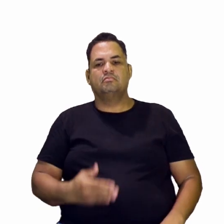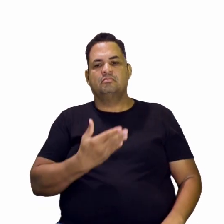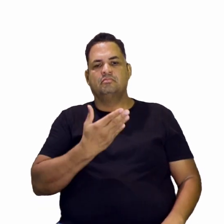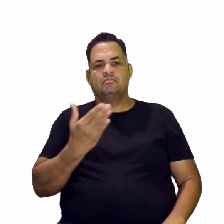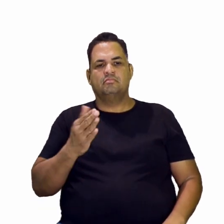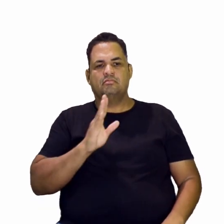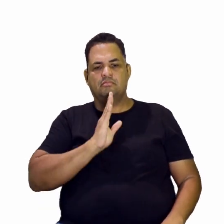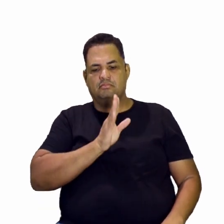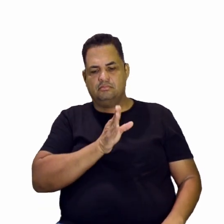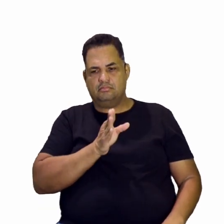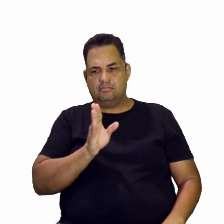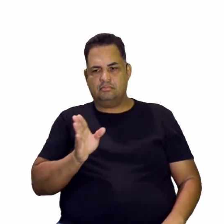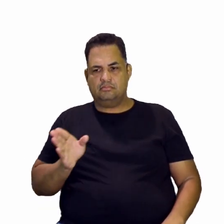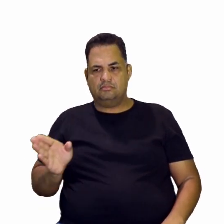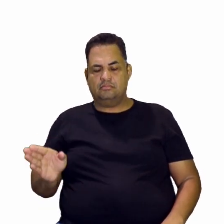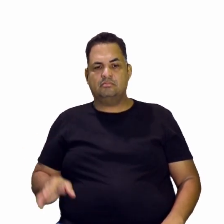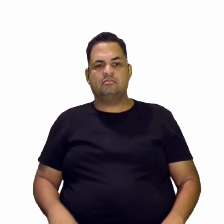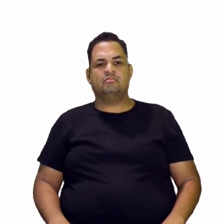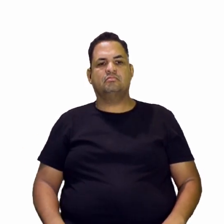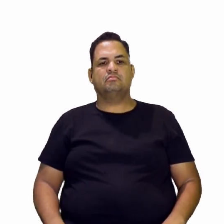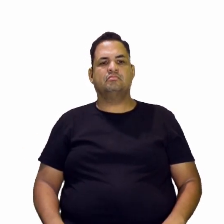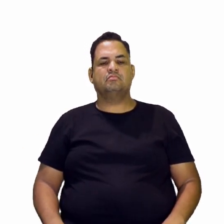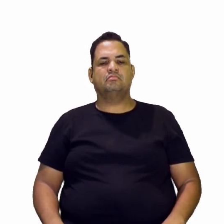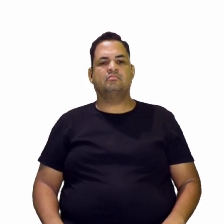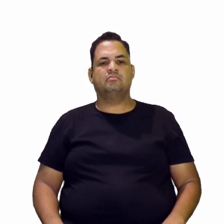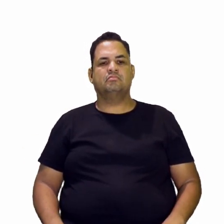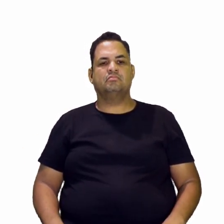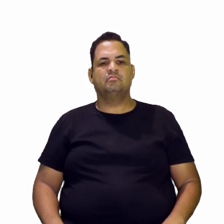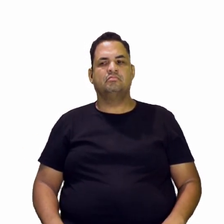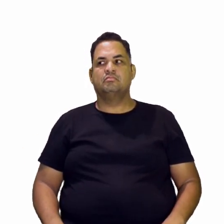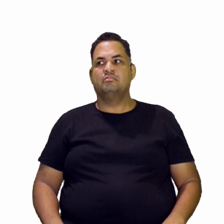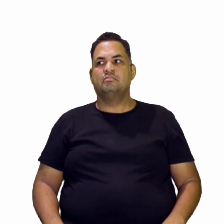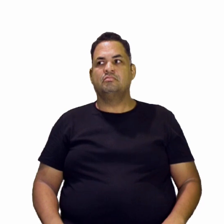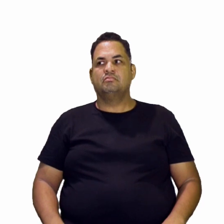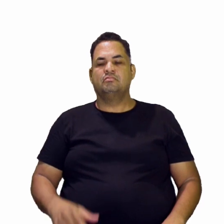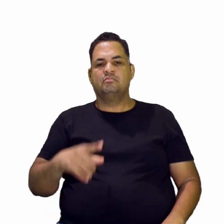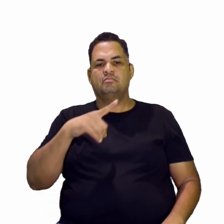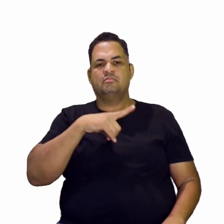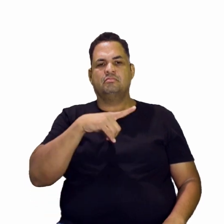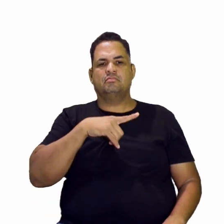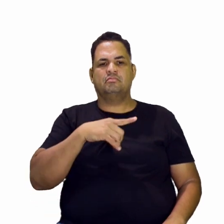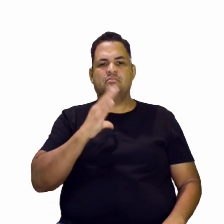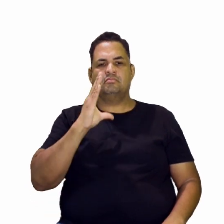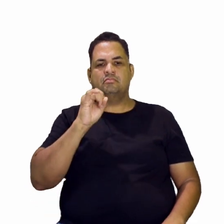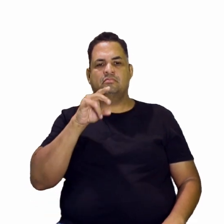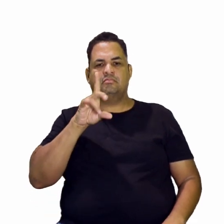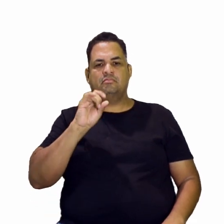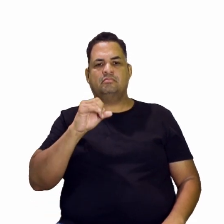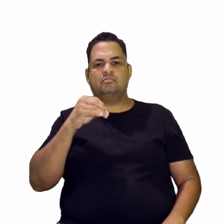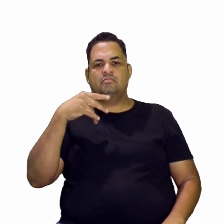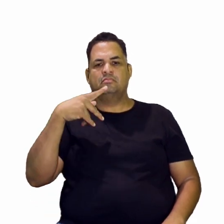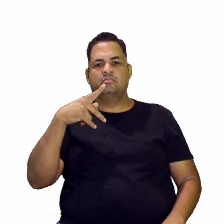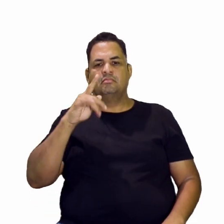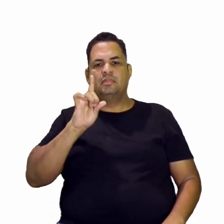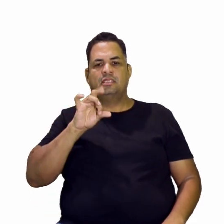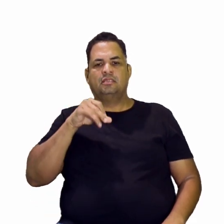tá na sequência do grupo evolutivo, tá? Na sequência evolutiva. Então, nós temos os poríferos, seguido dos